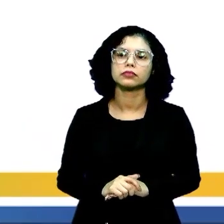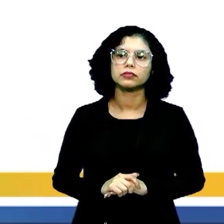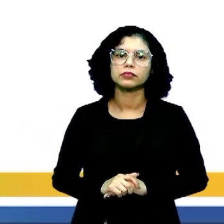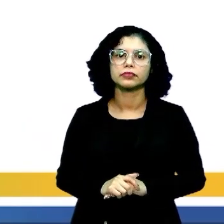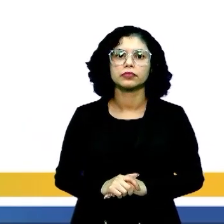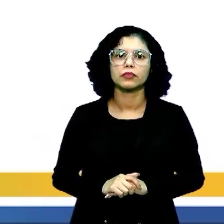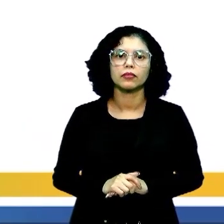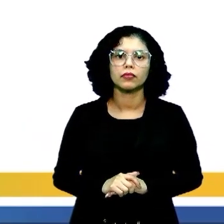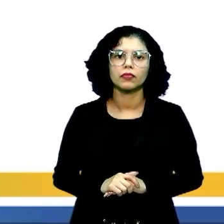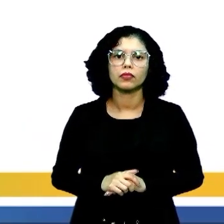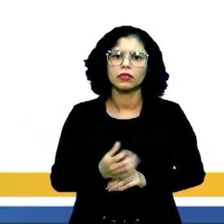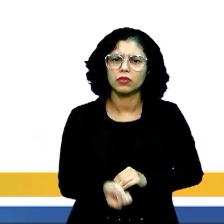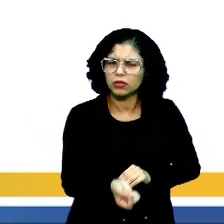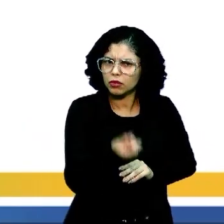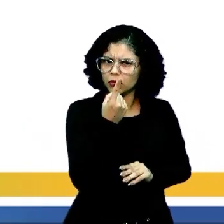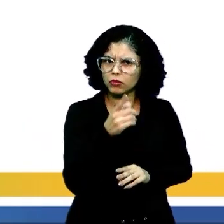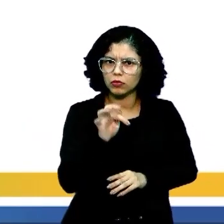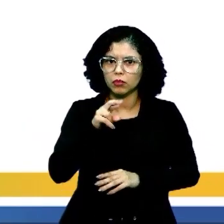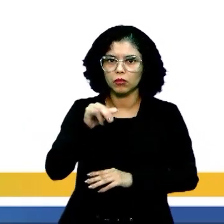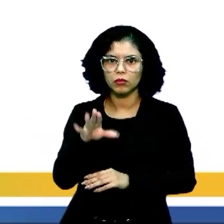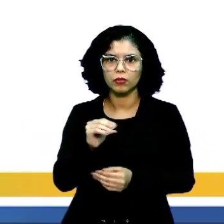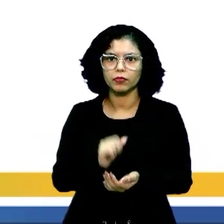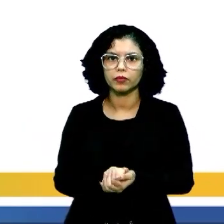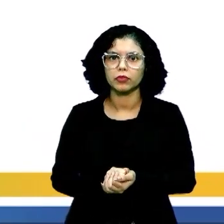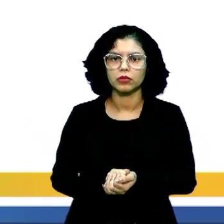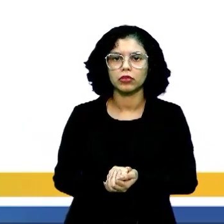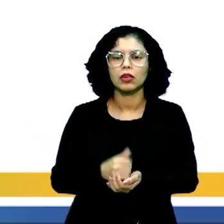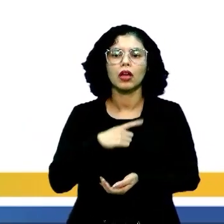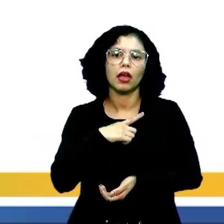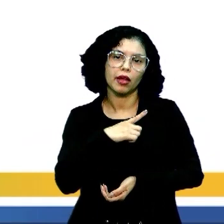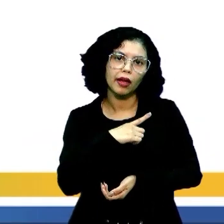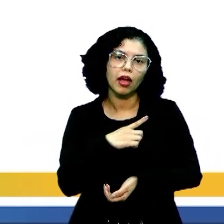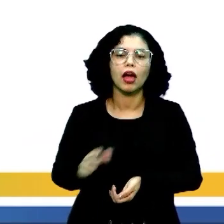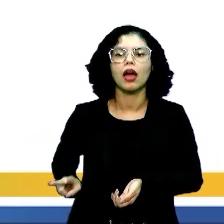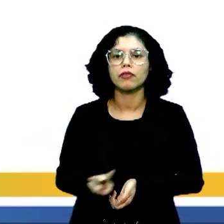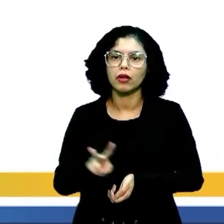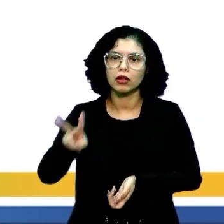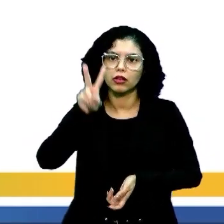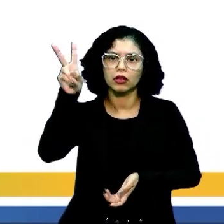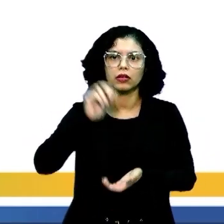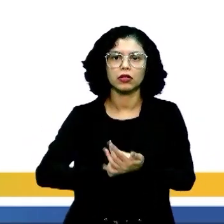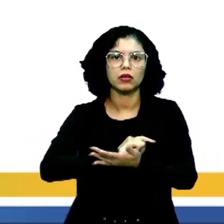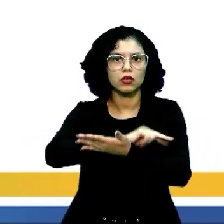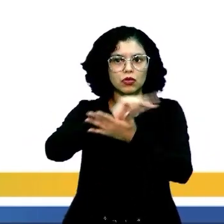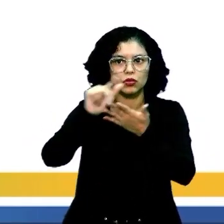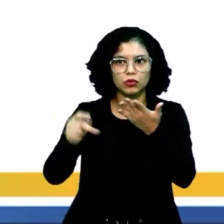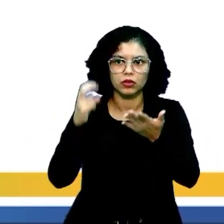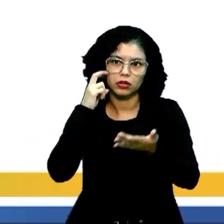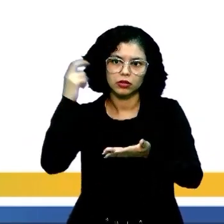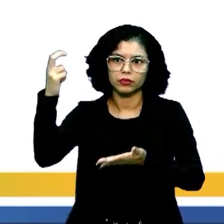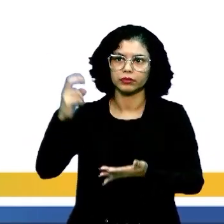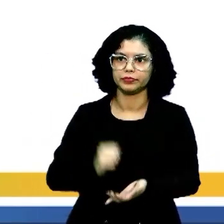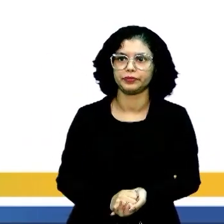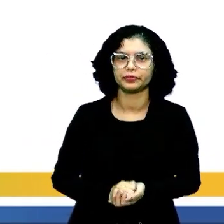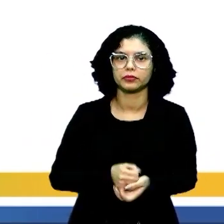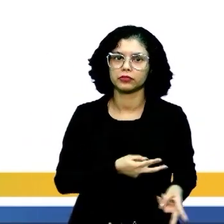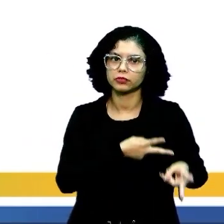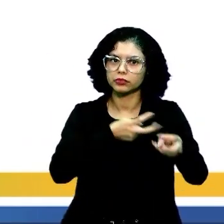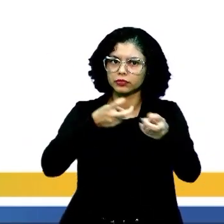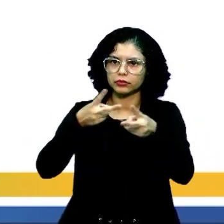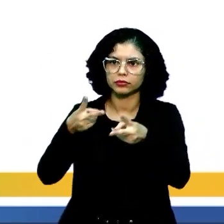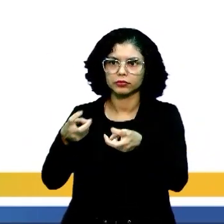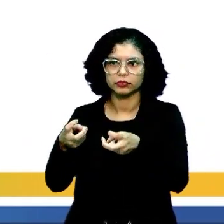Israel. O estranhamento de Corinne é fruto da valorização do multiculturalismo,